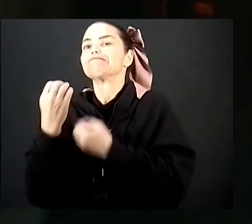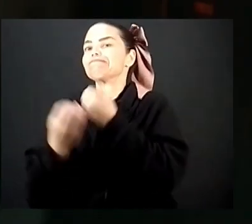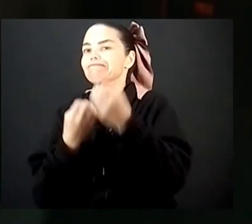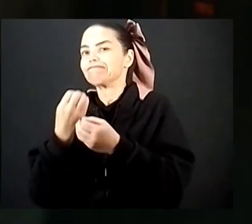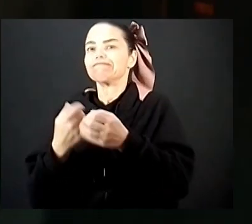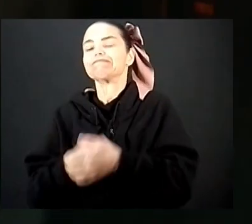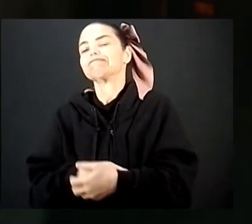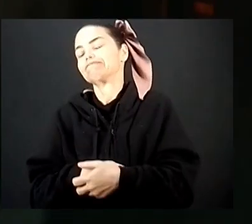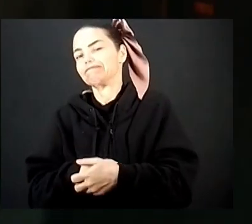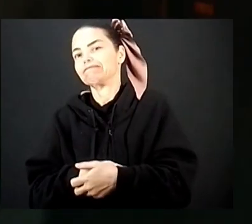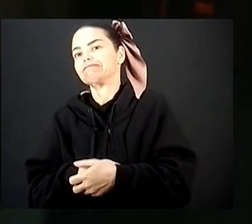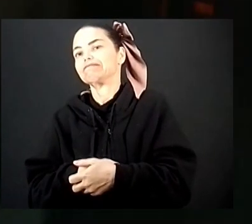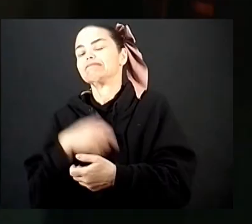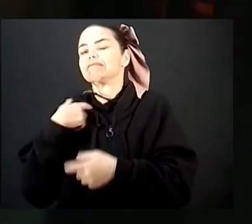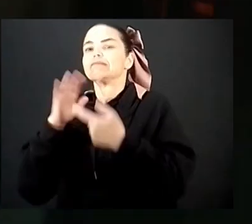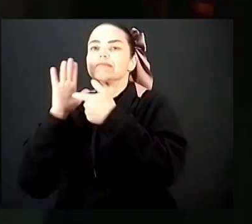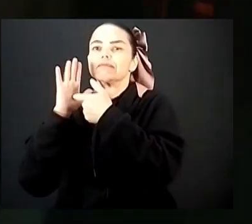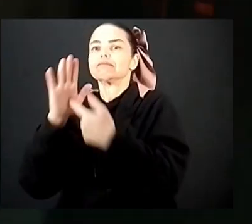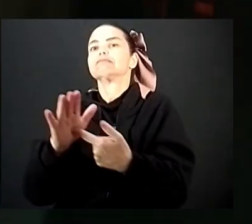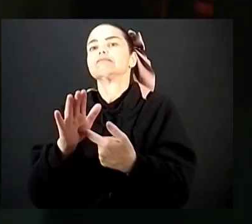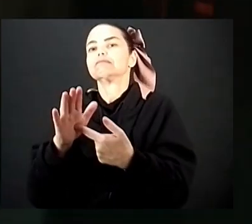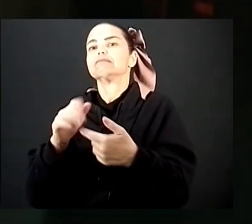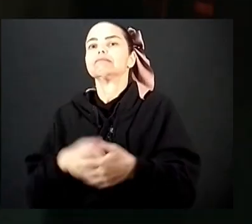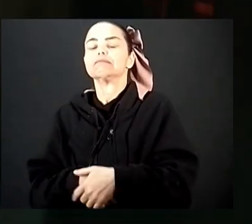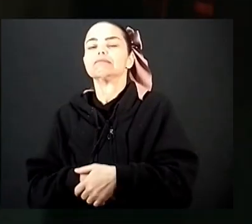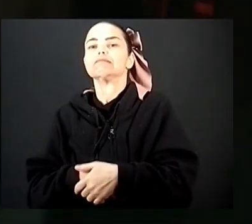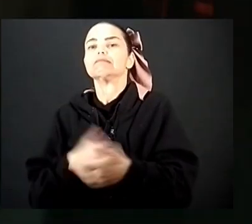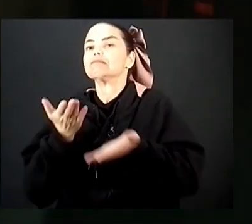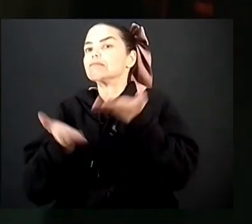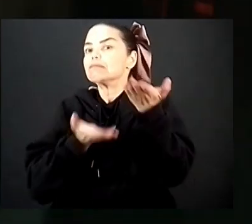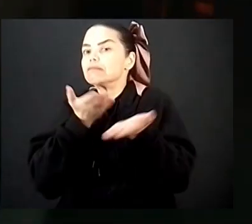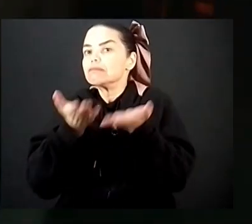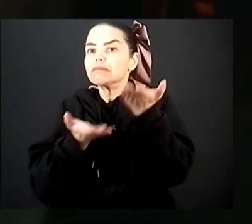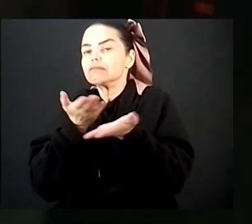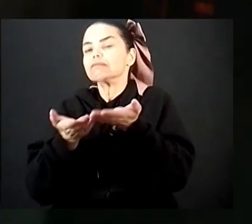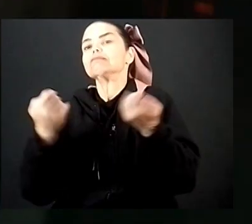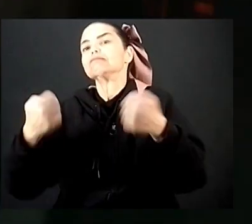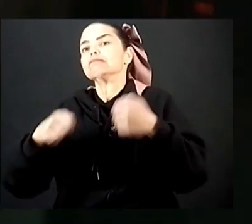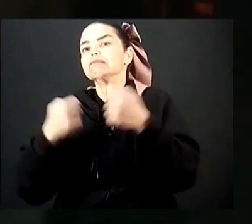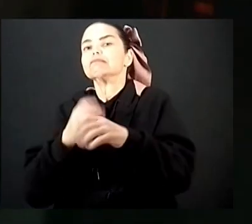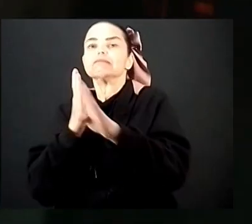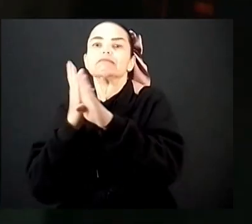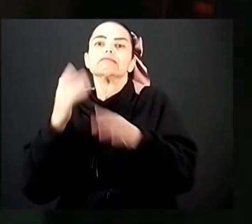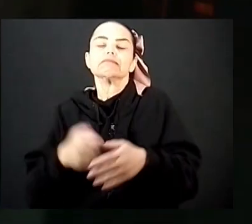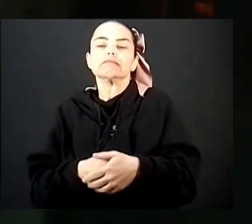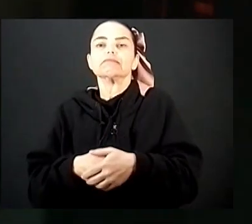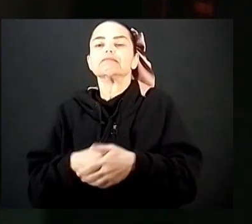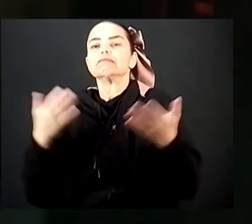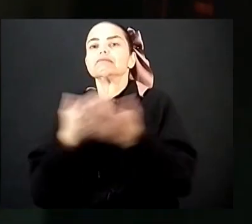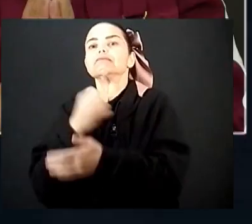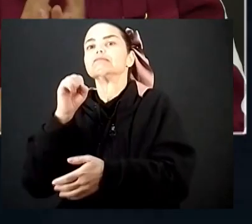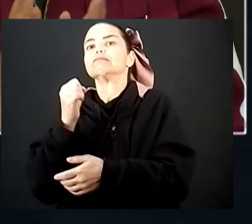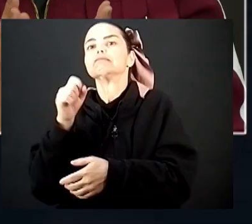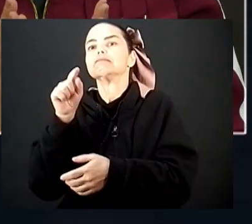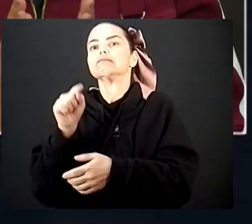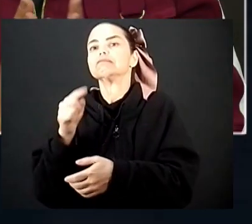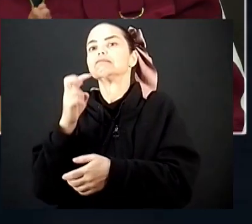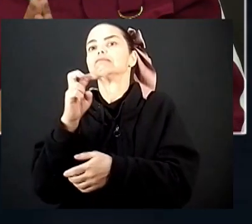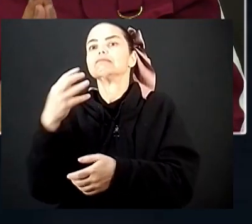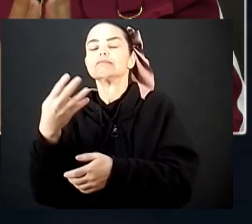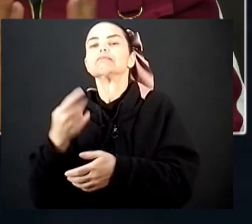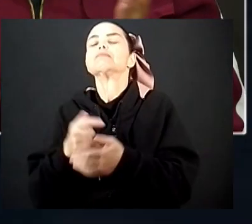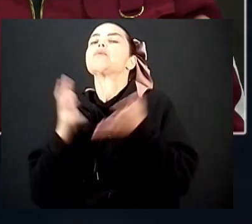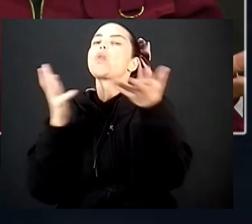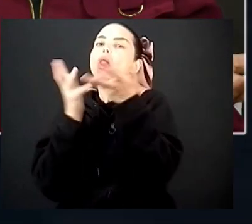amor, é a forma de demonstrar, é a forma de servir, né? E a gente precisa identificar isso. Agora, 8h54, gente, que programa